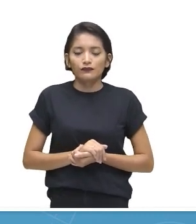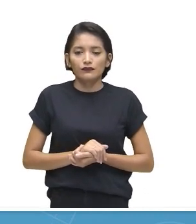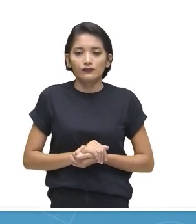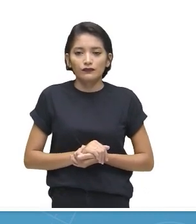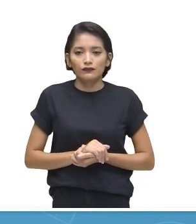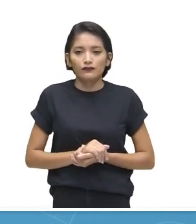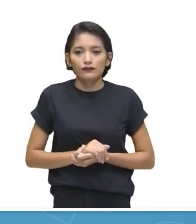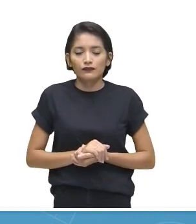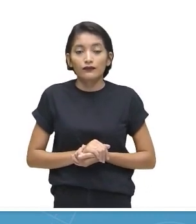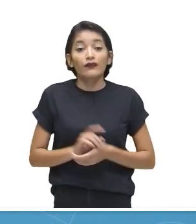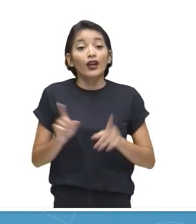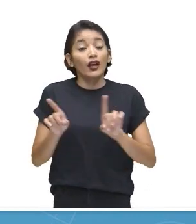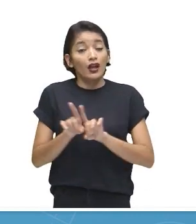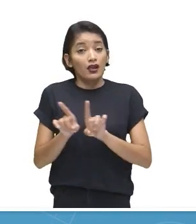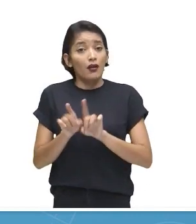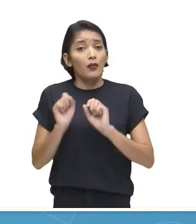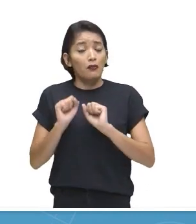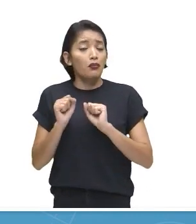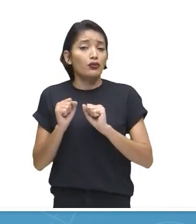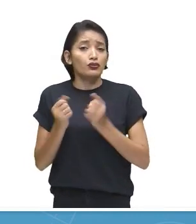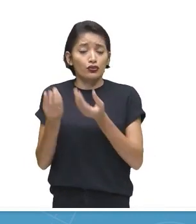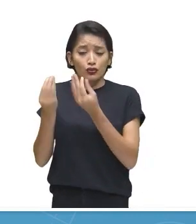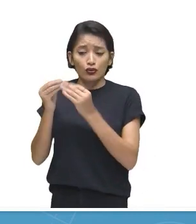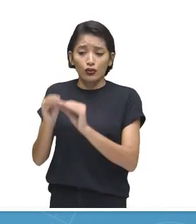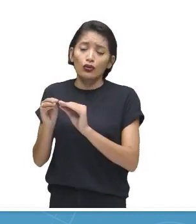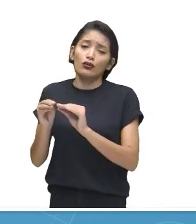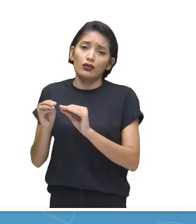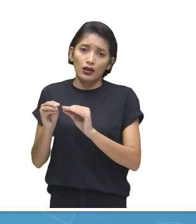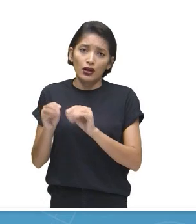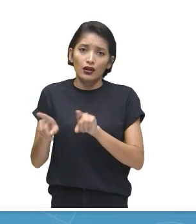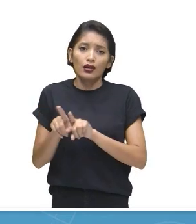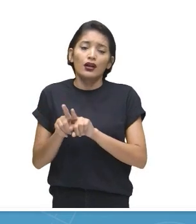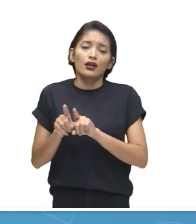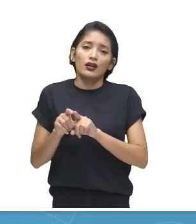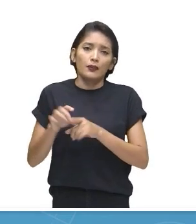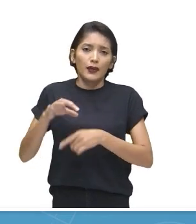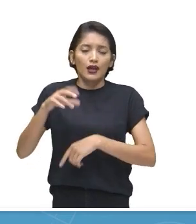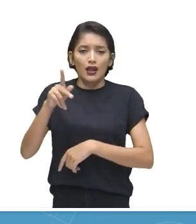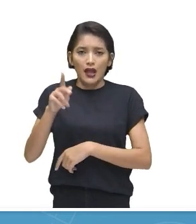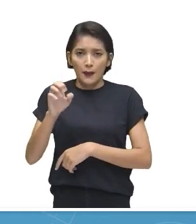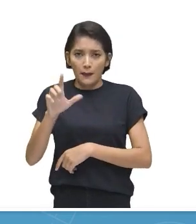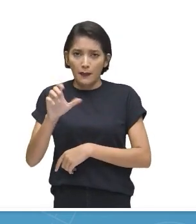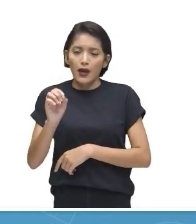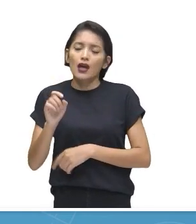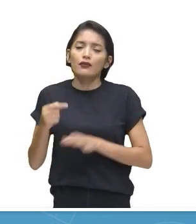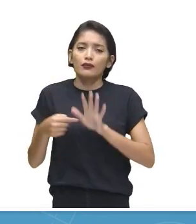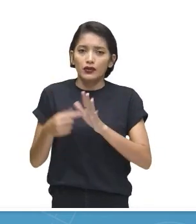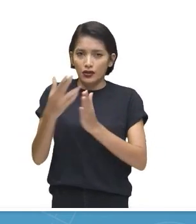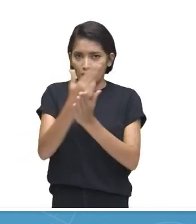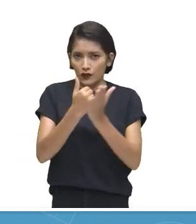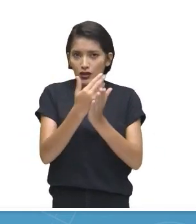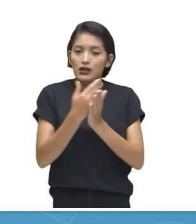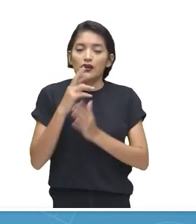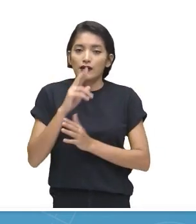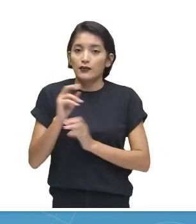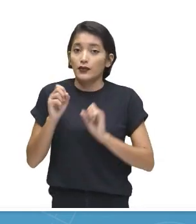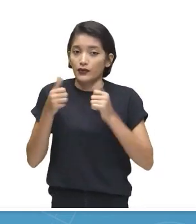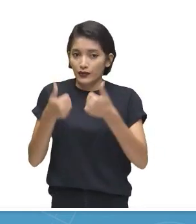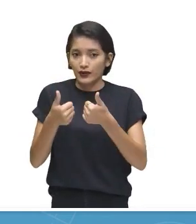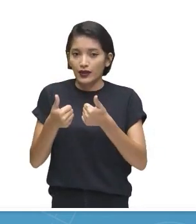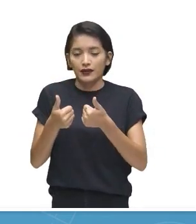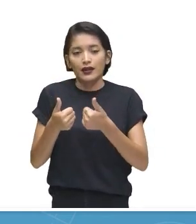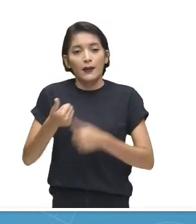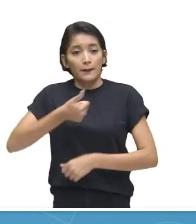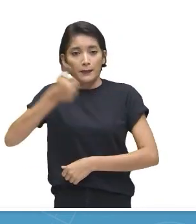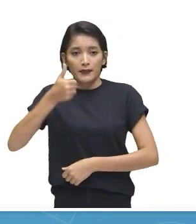pode também colocar ali os anexos da pele para ilustrar o seu desenho e a sua resposta da questão, certo? Então essa foi a